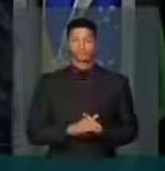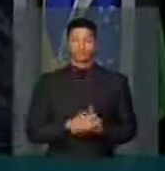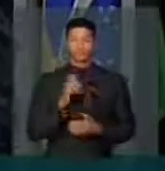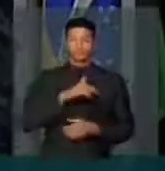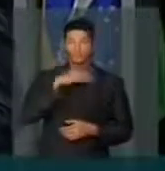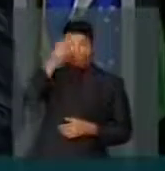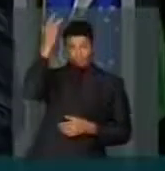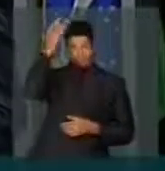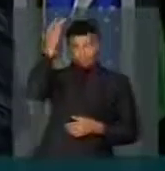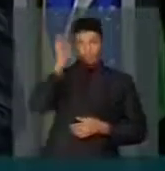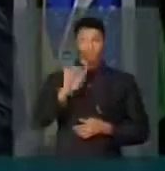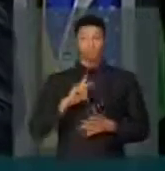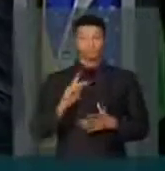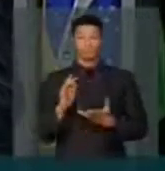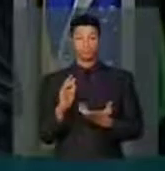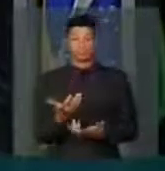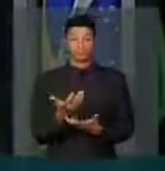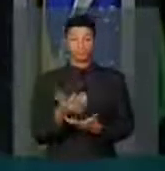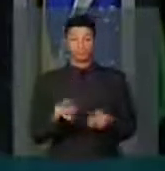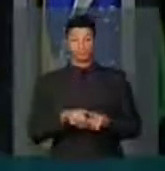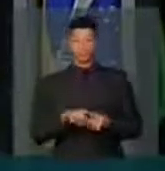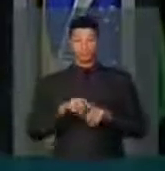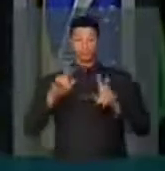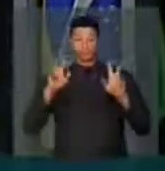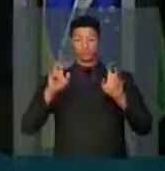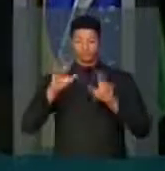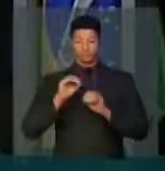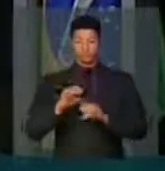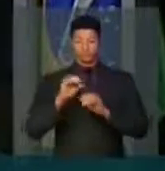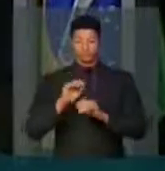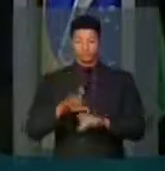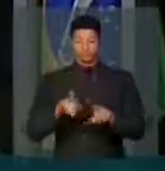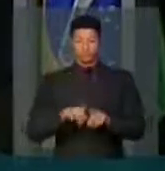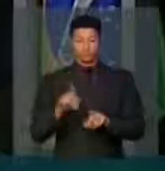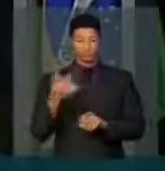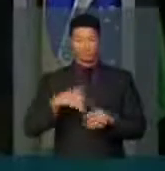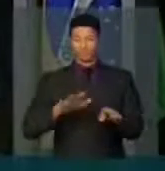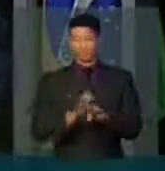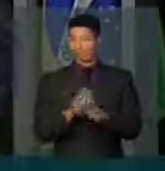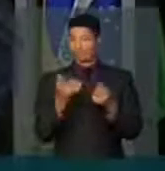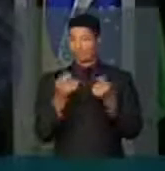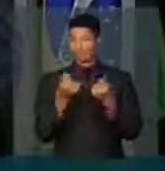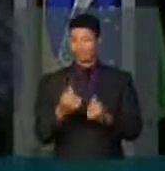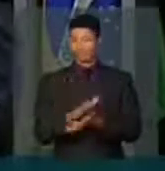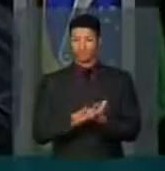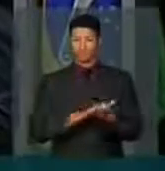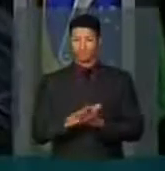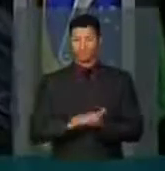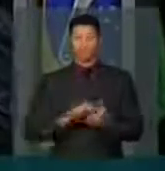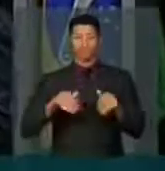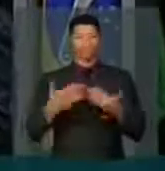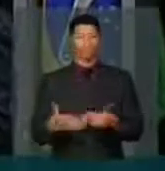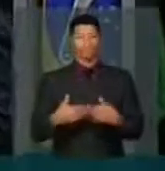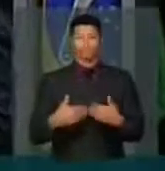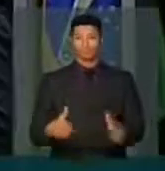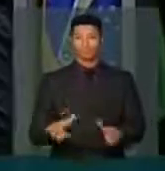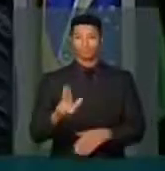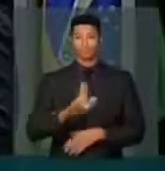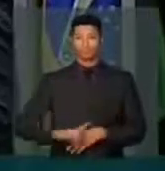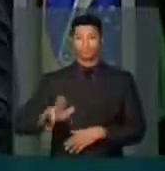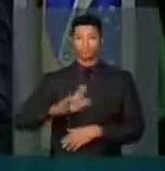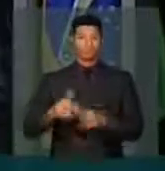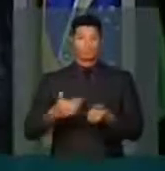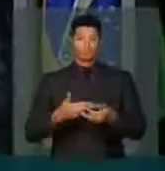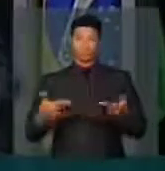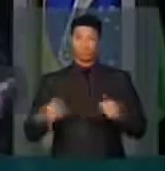um absurdo o que vem ocorrendo. Tanto na área de educação, não chegam os recursos, e assim por diante. As